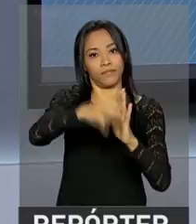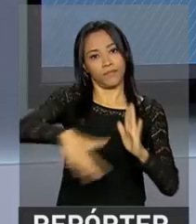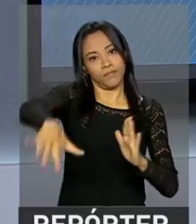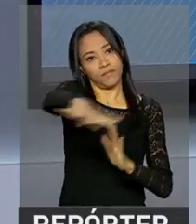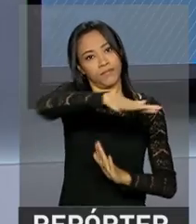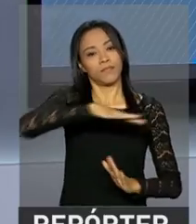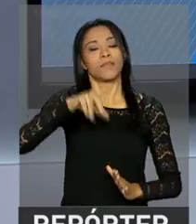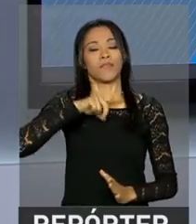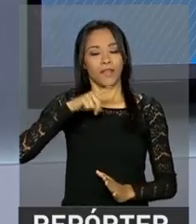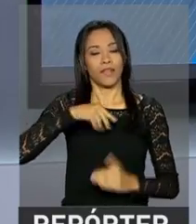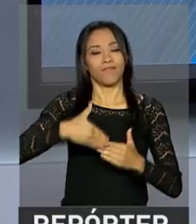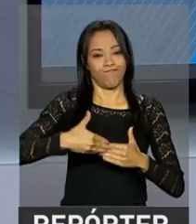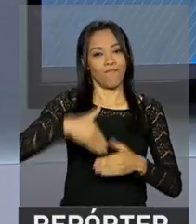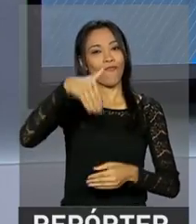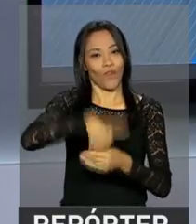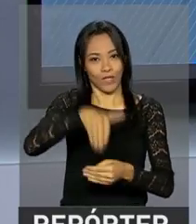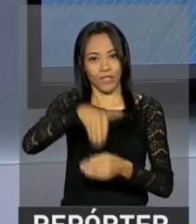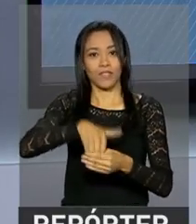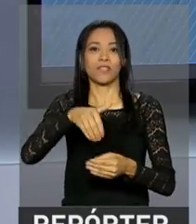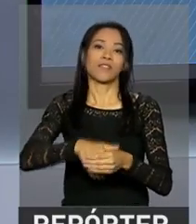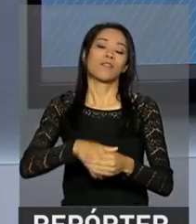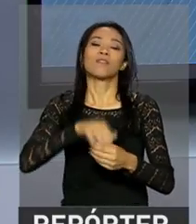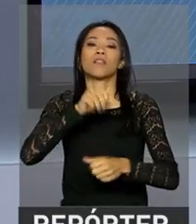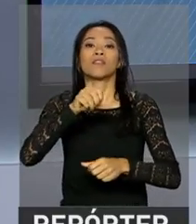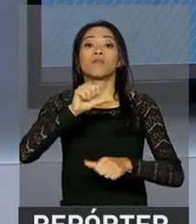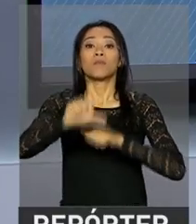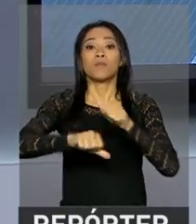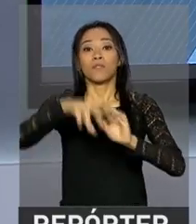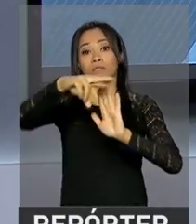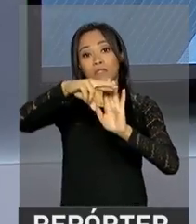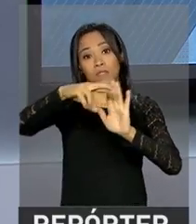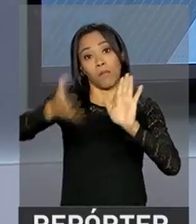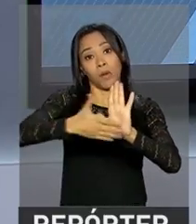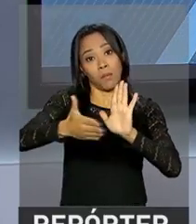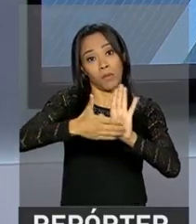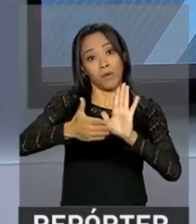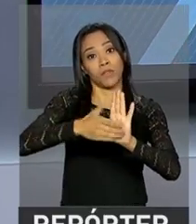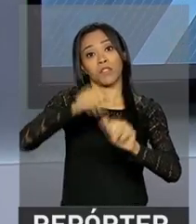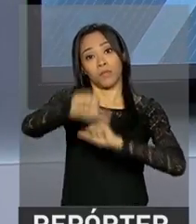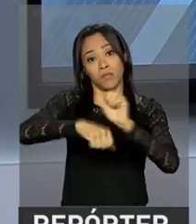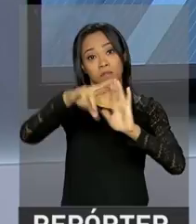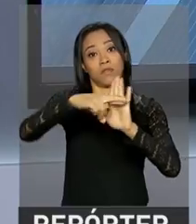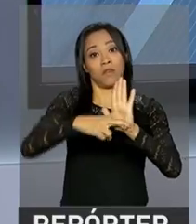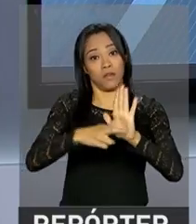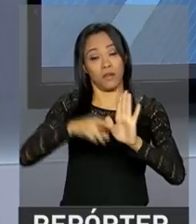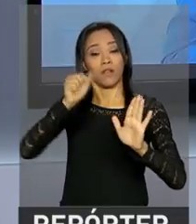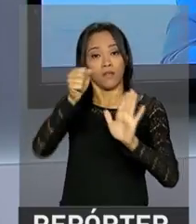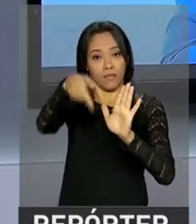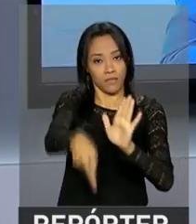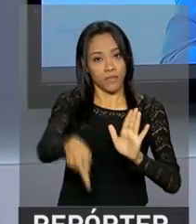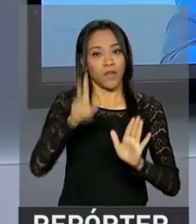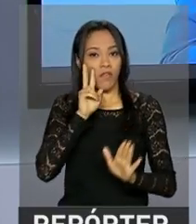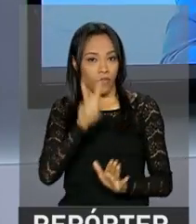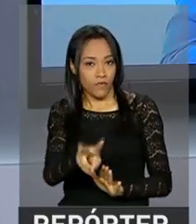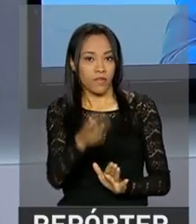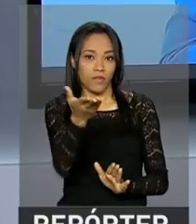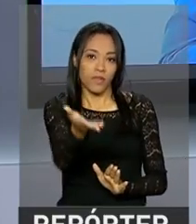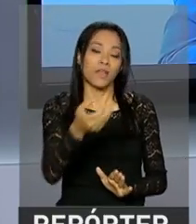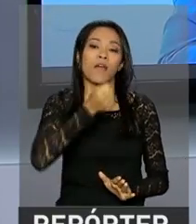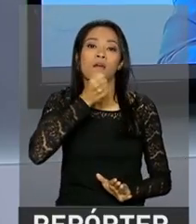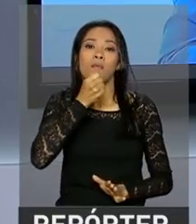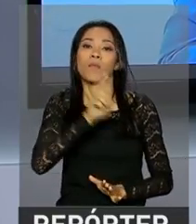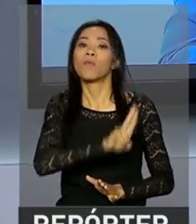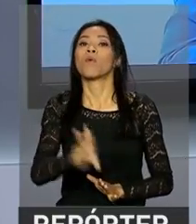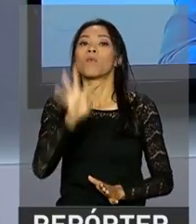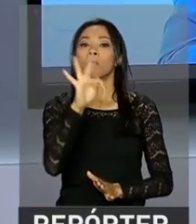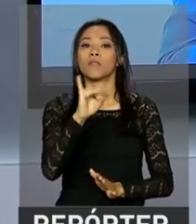a votação da reforma da previdência na comissão especial da câmara dos deputados que instalar a reportar essa diz que